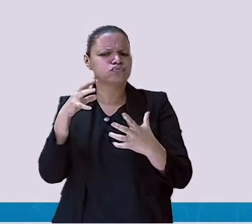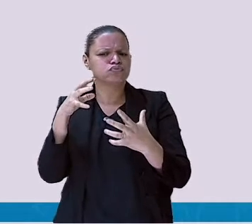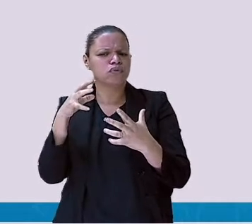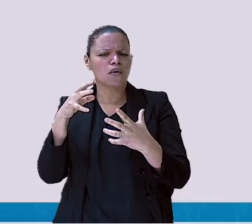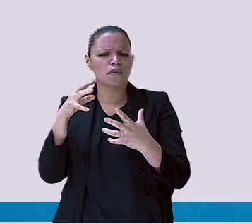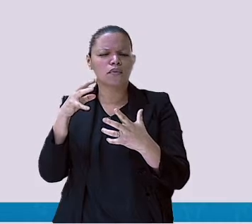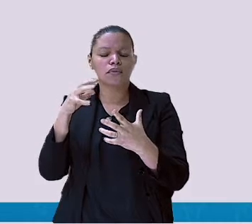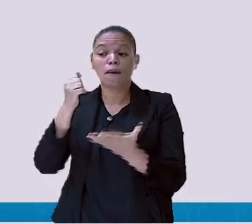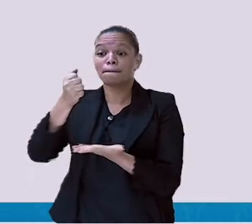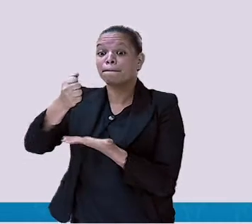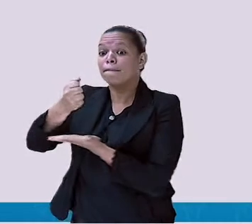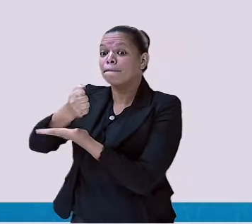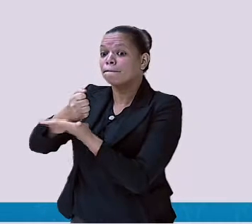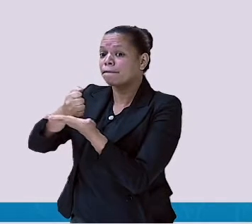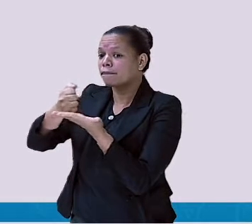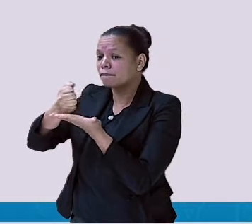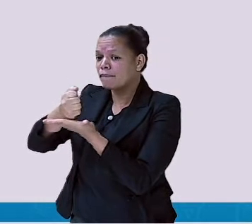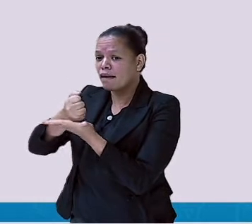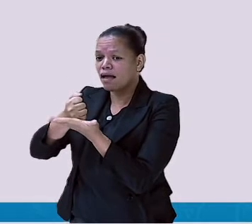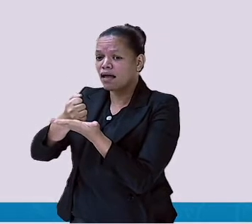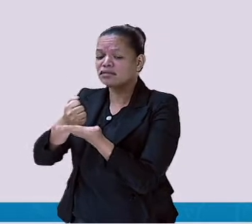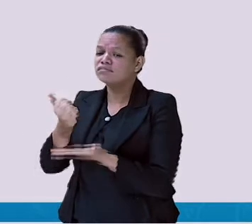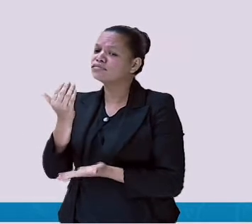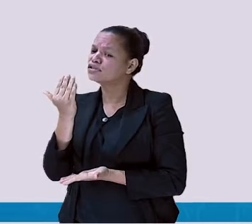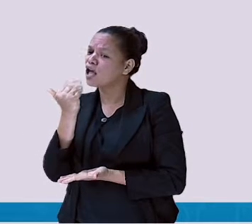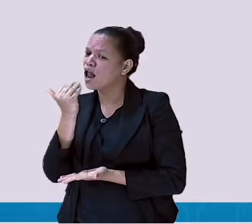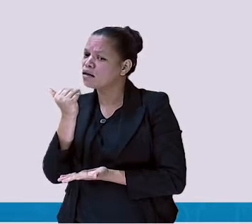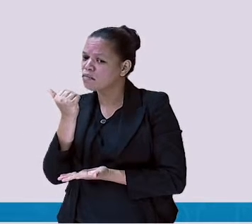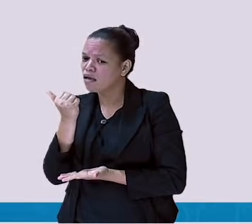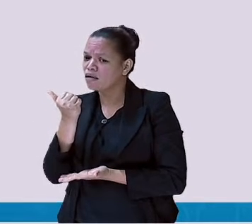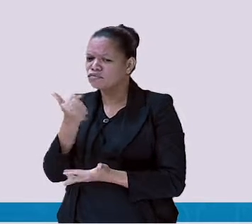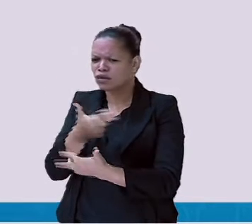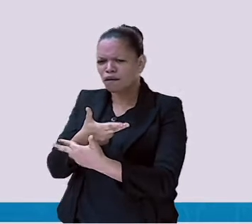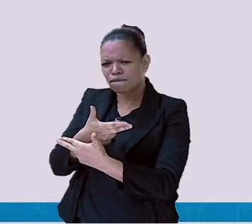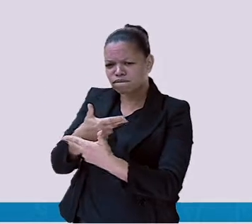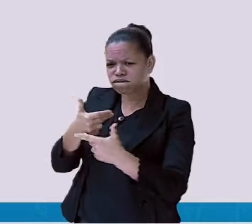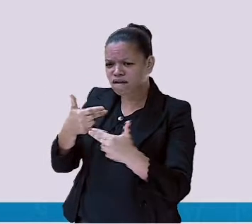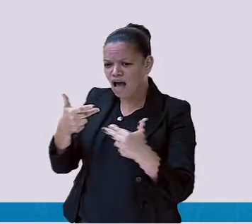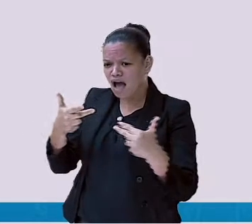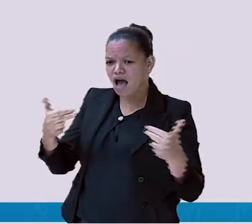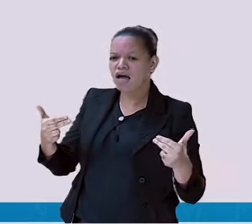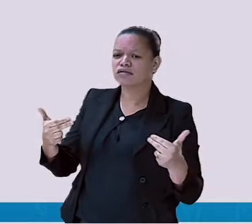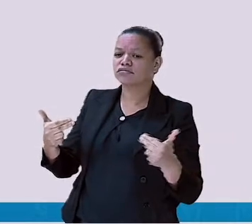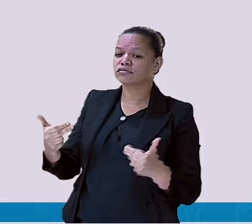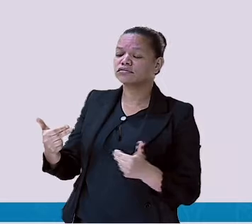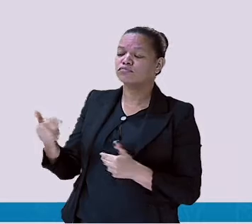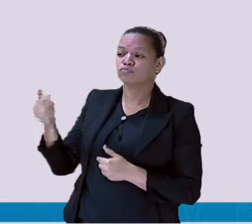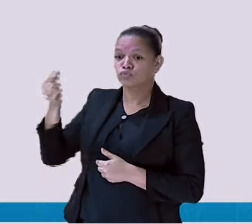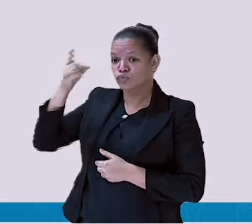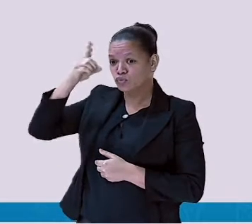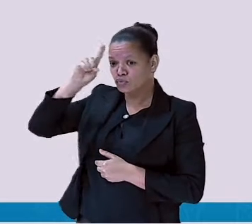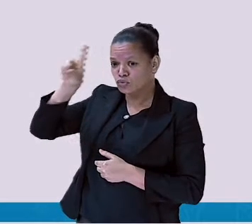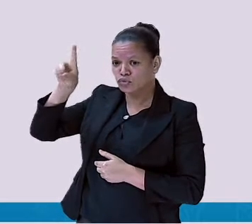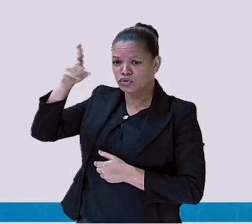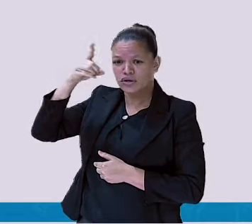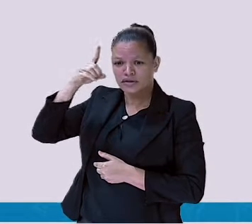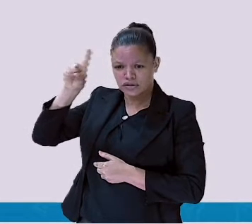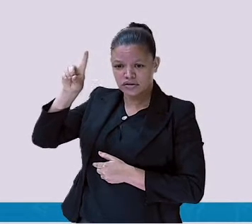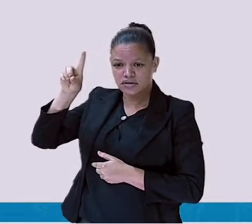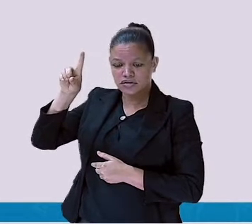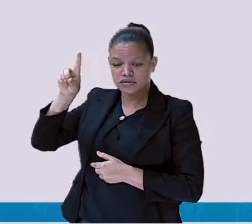na variedade de alimentos durante o seu dia. Então aqui nessa pirâmide nós temos em média de